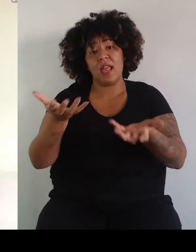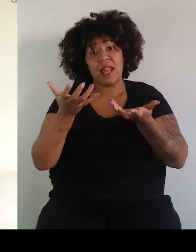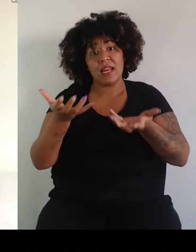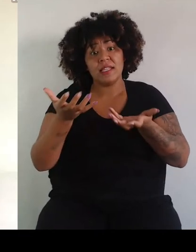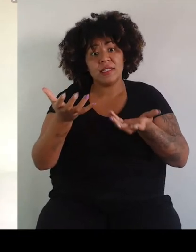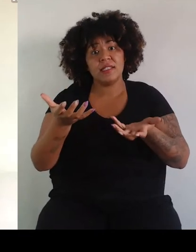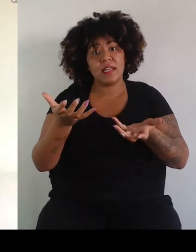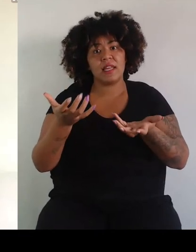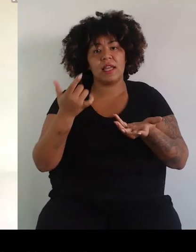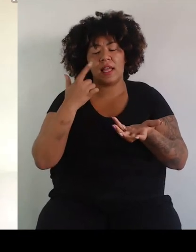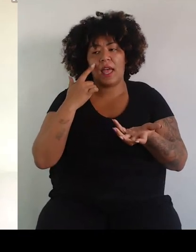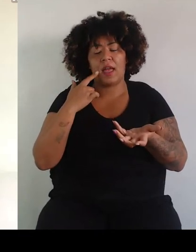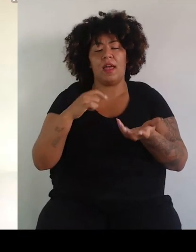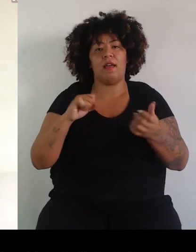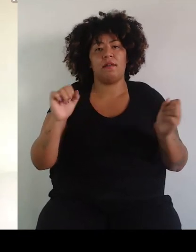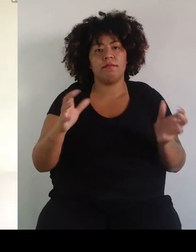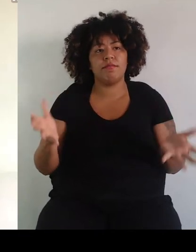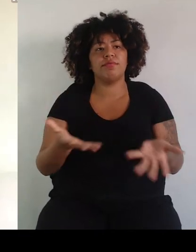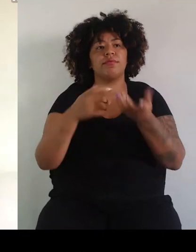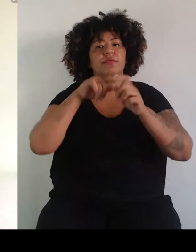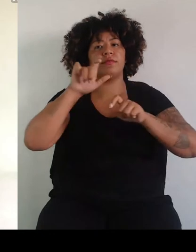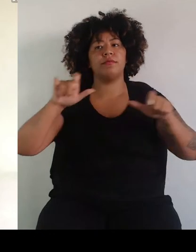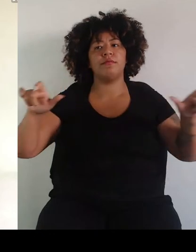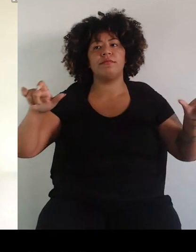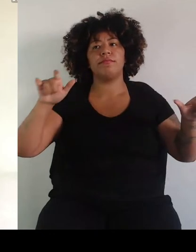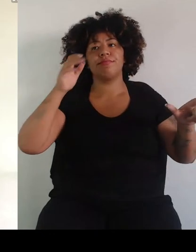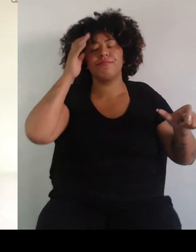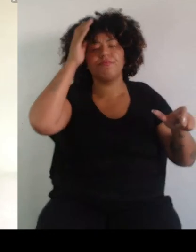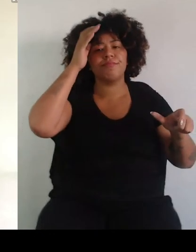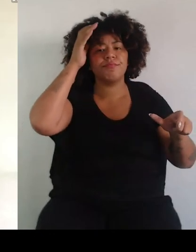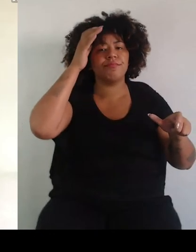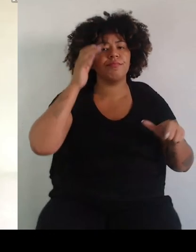ouvidos por Mestres incorruptos